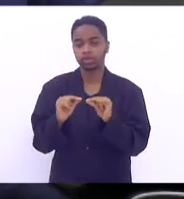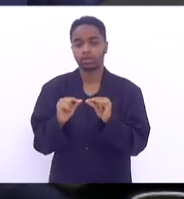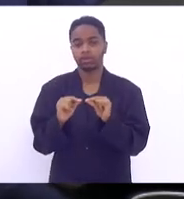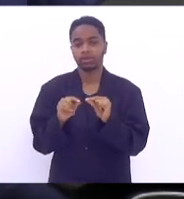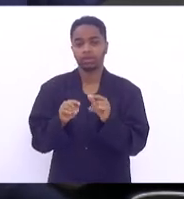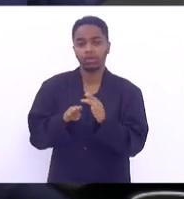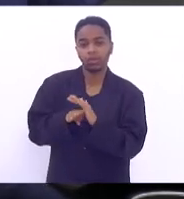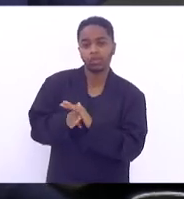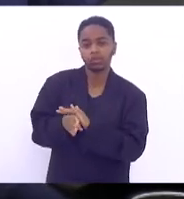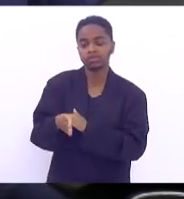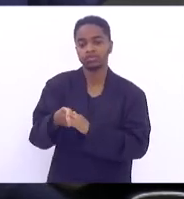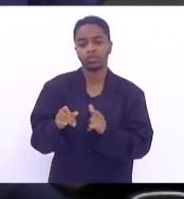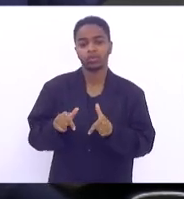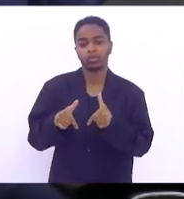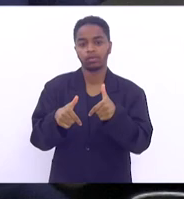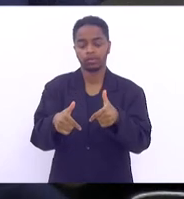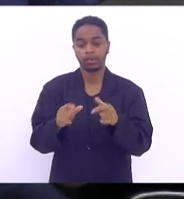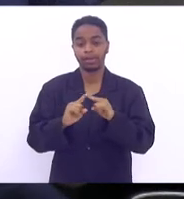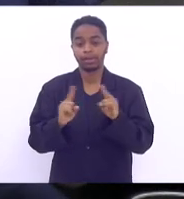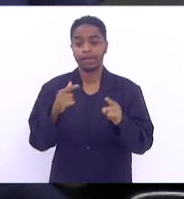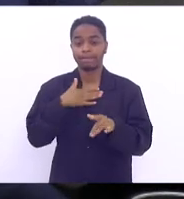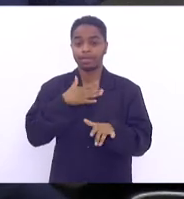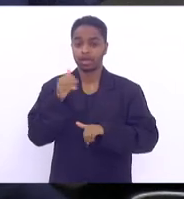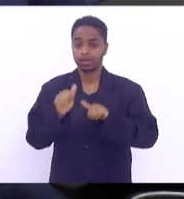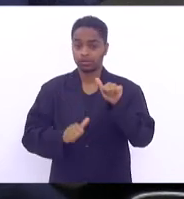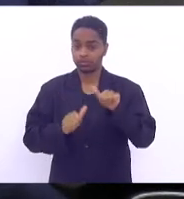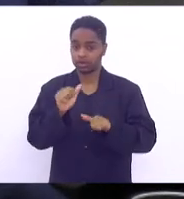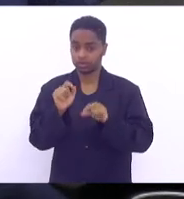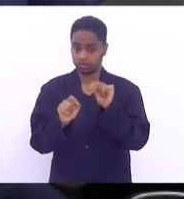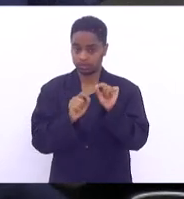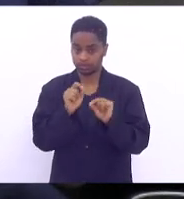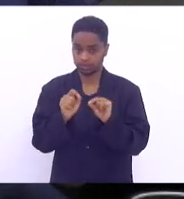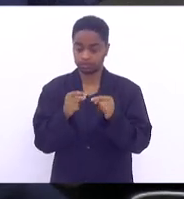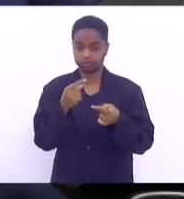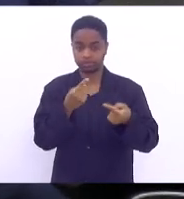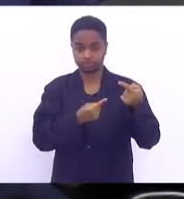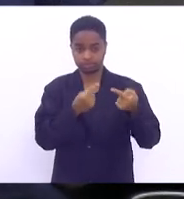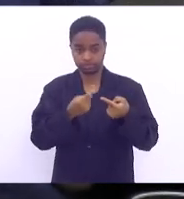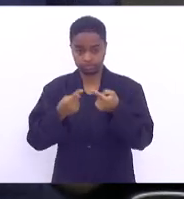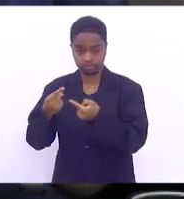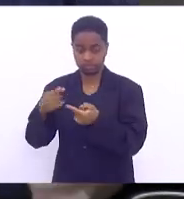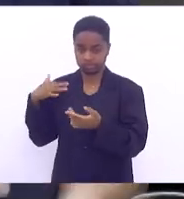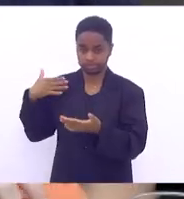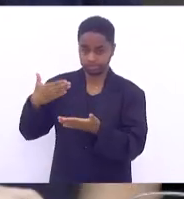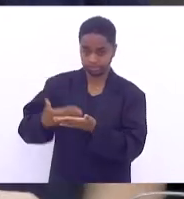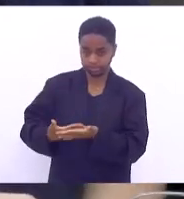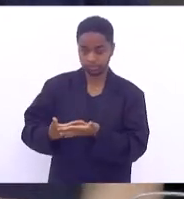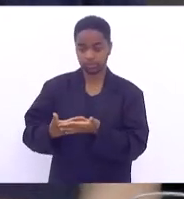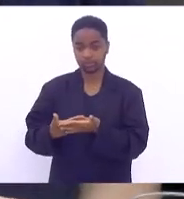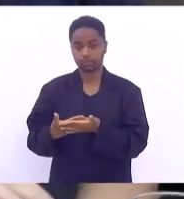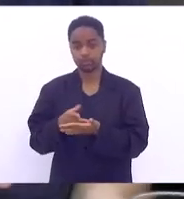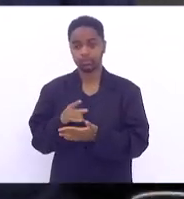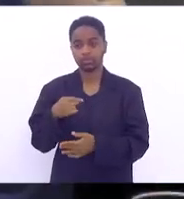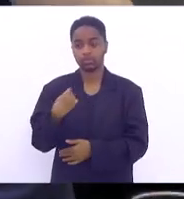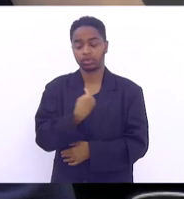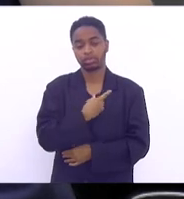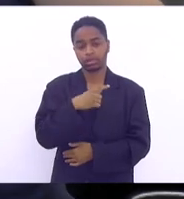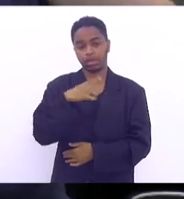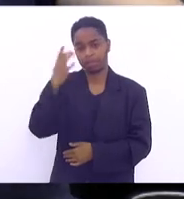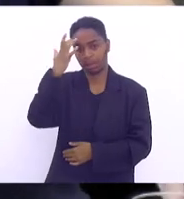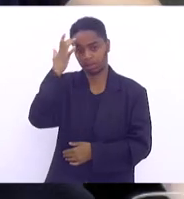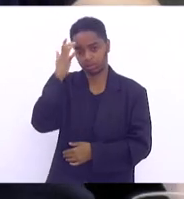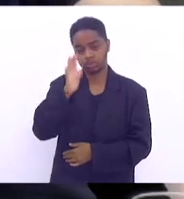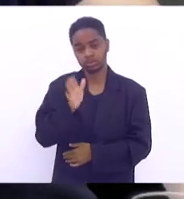debatido bastante isso aqui. A minha avaliação, né, dos debates que a gente já fez aqui inúmeras vezes, é que a gente já teria maturidade